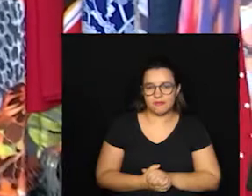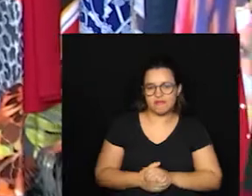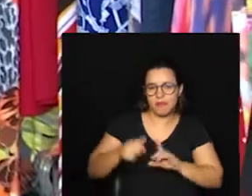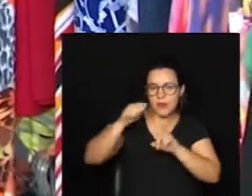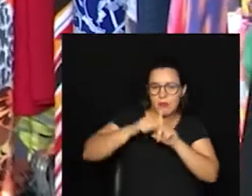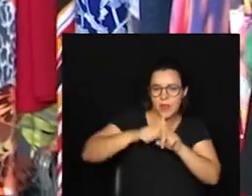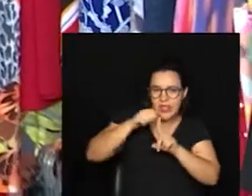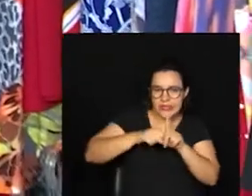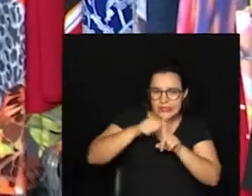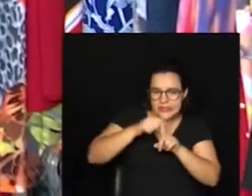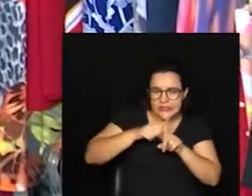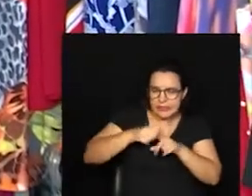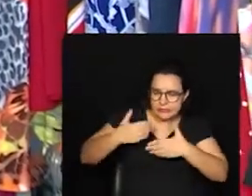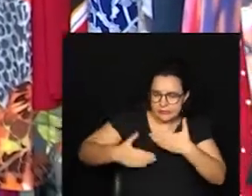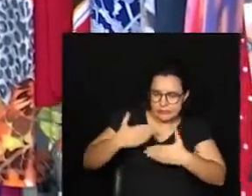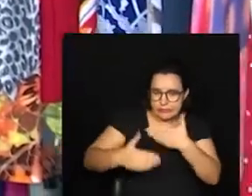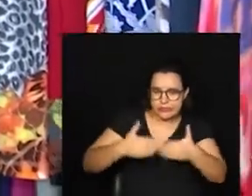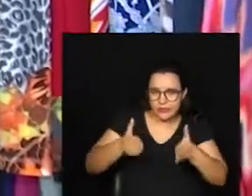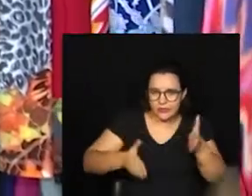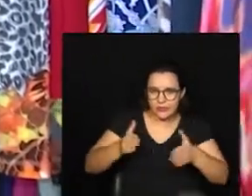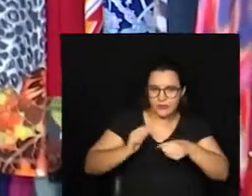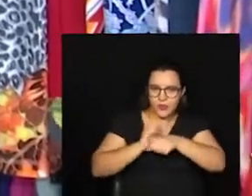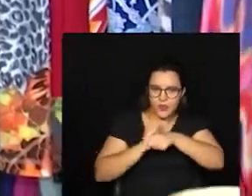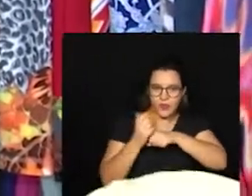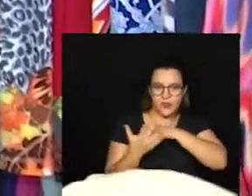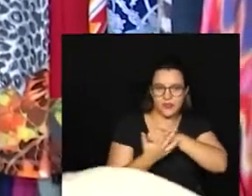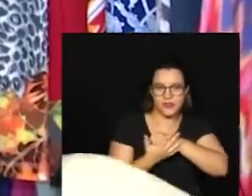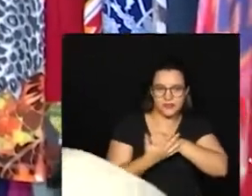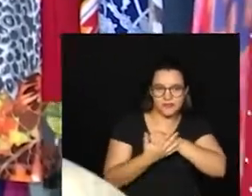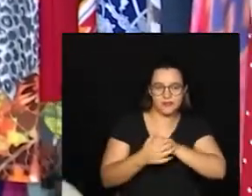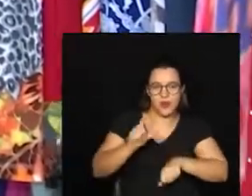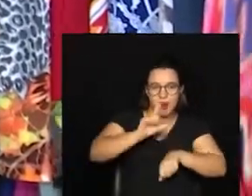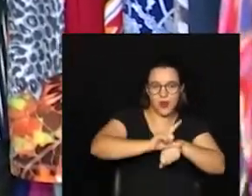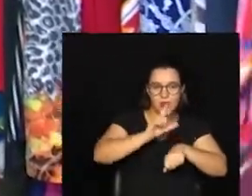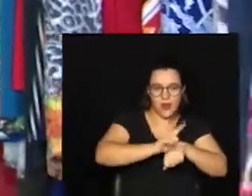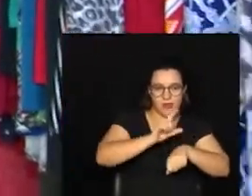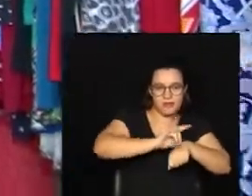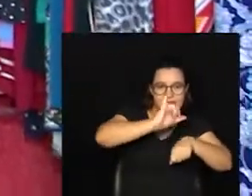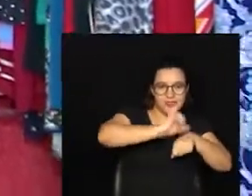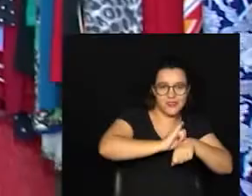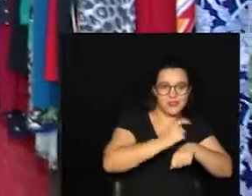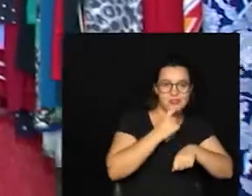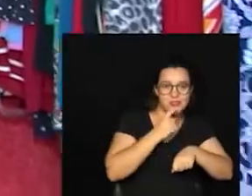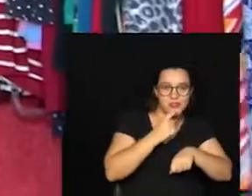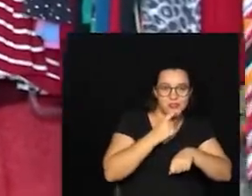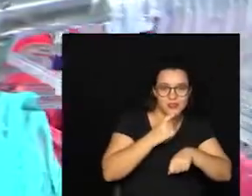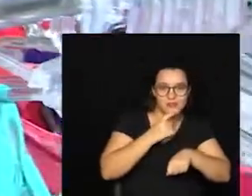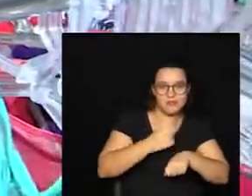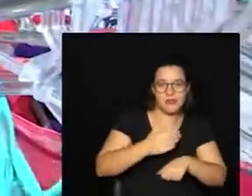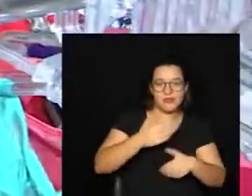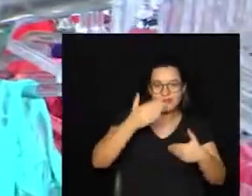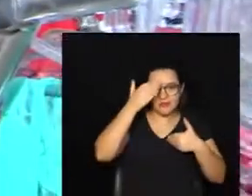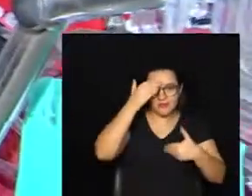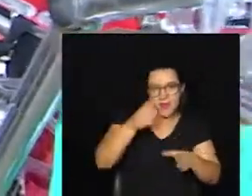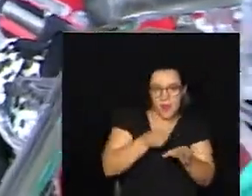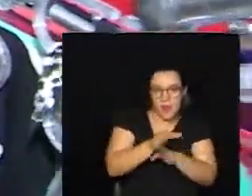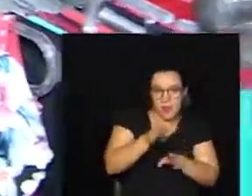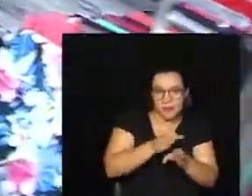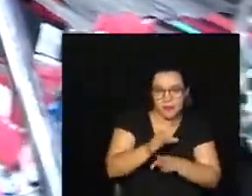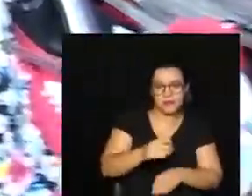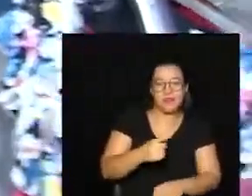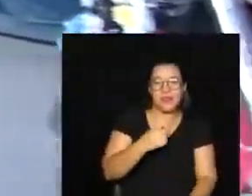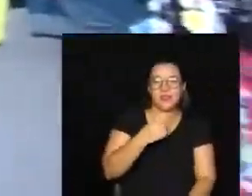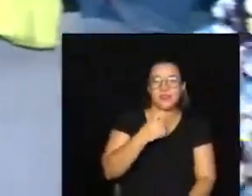Passados meses da pandemia da Covid-19, o comércio da cidade segue orientações da Prefeitura de Campinas e